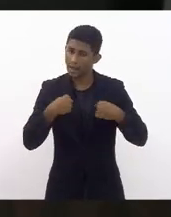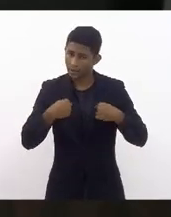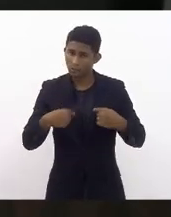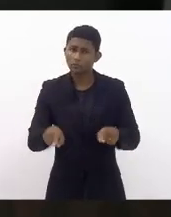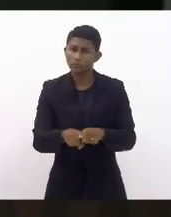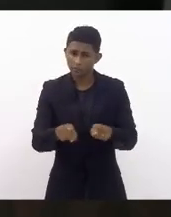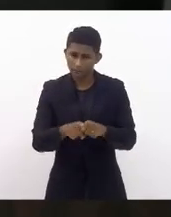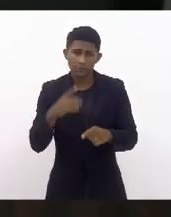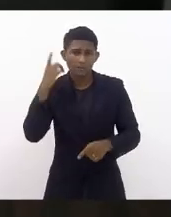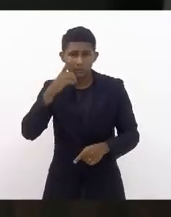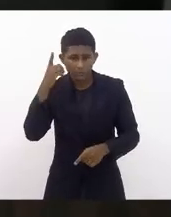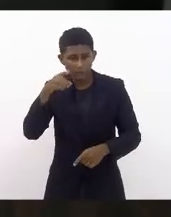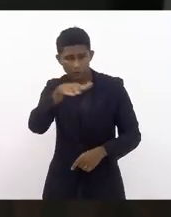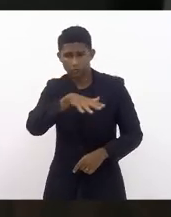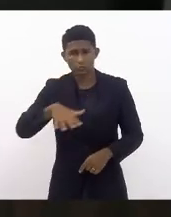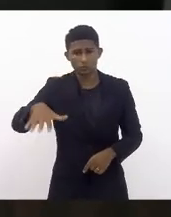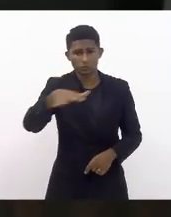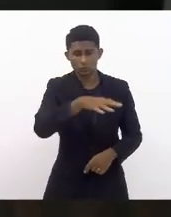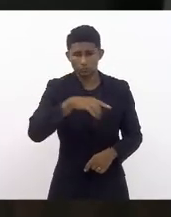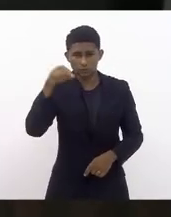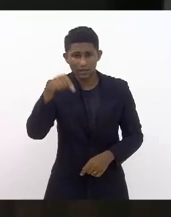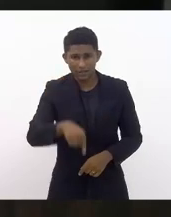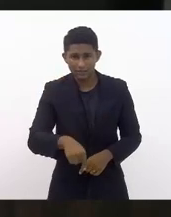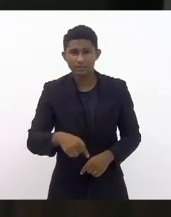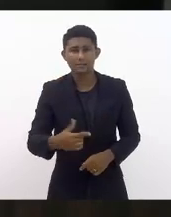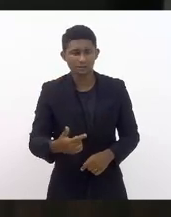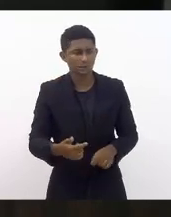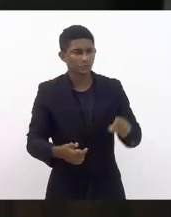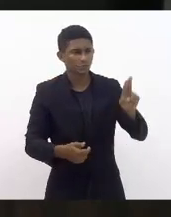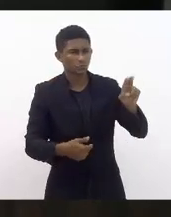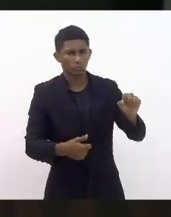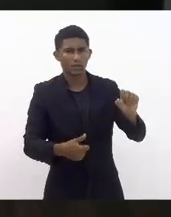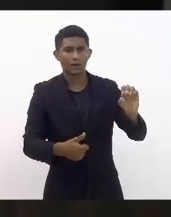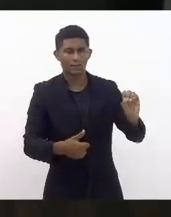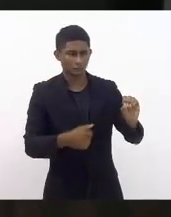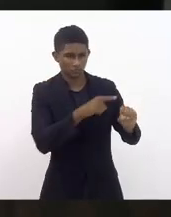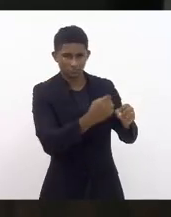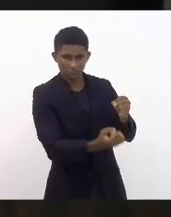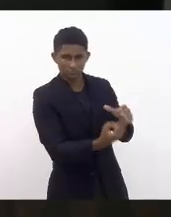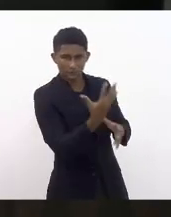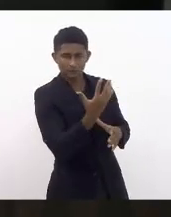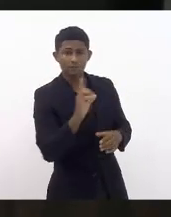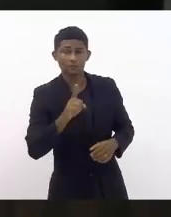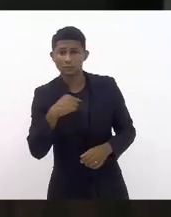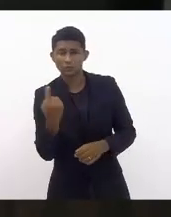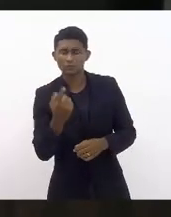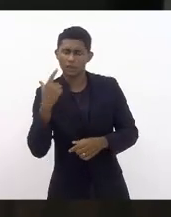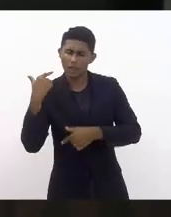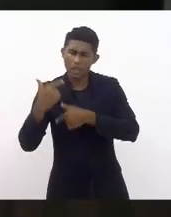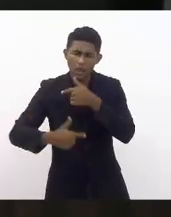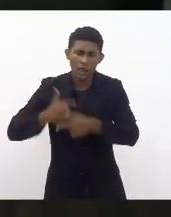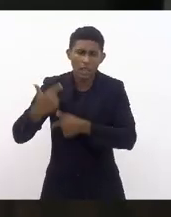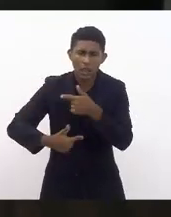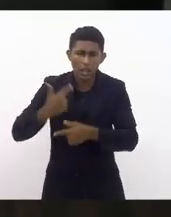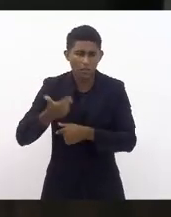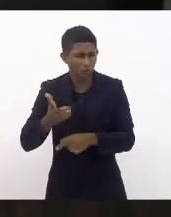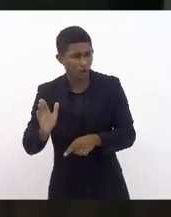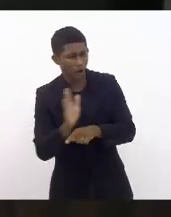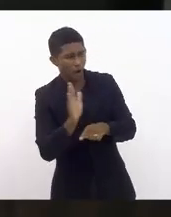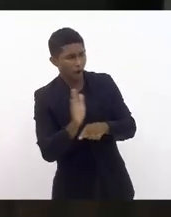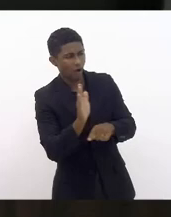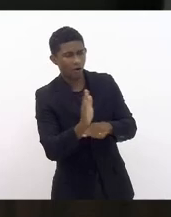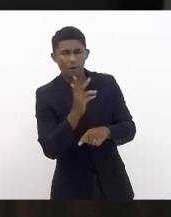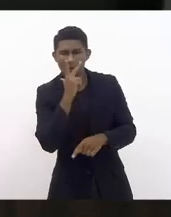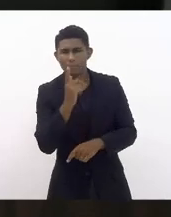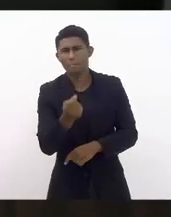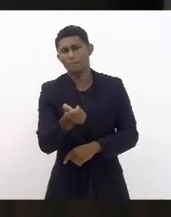todos os parlamentares que estão aqui desde a fundação da UESO. Nós trabalhamos pouco em favor da UESO.